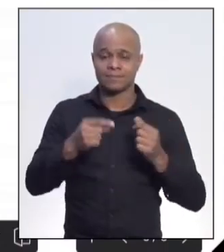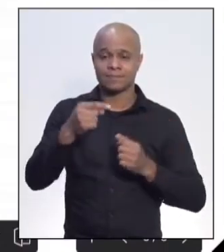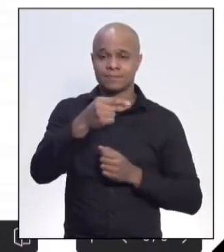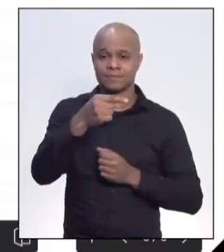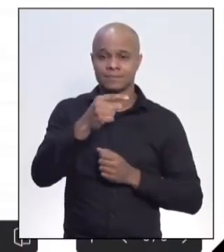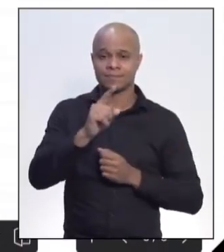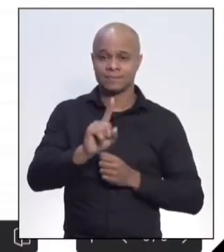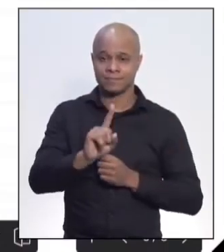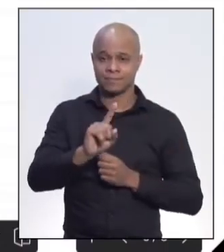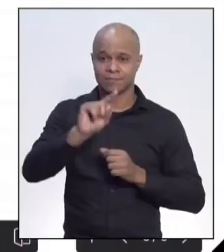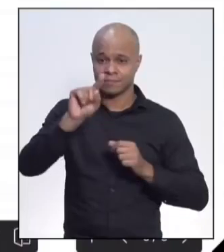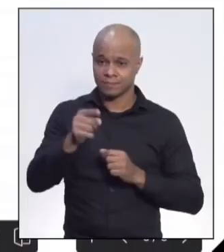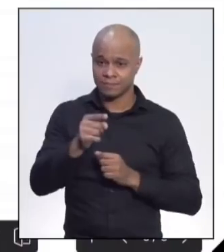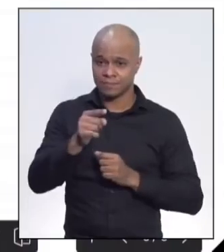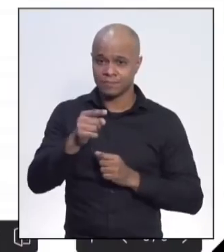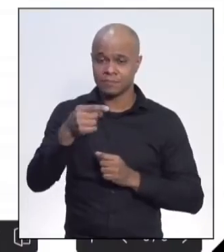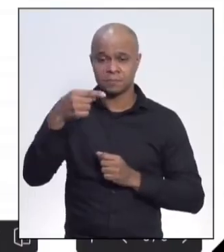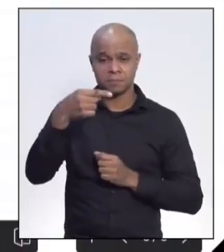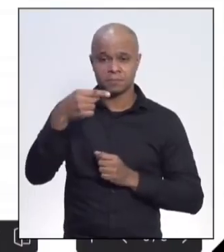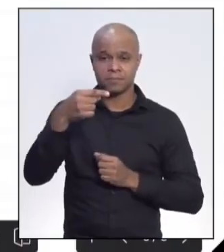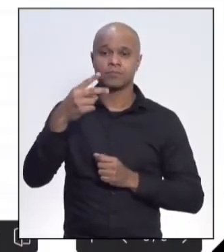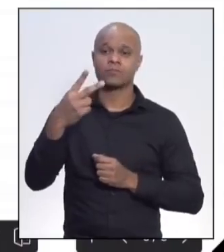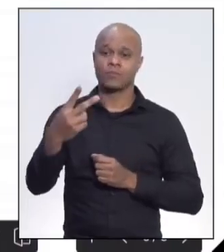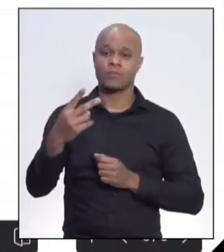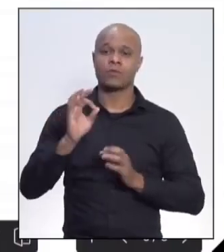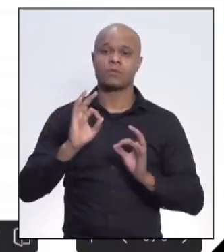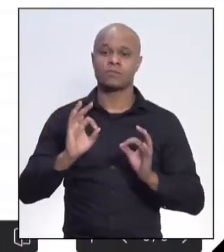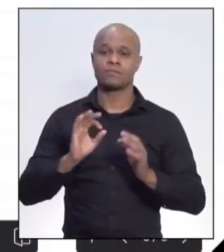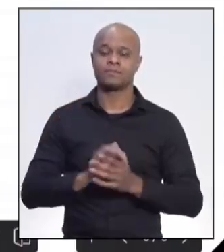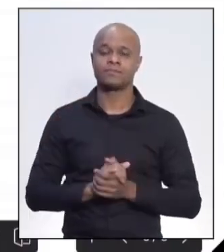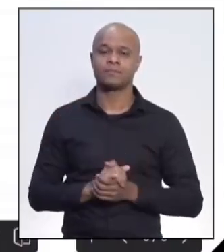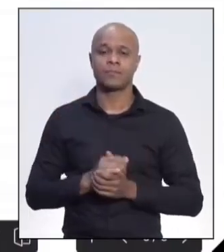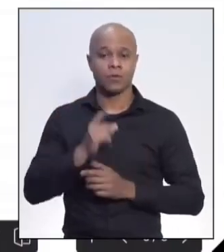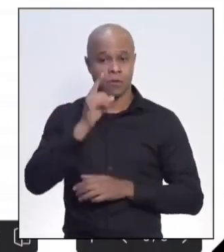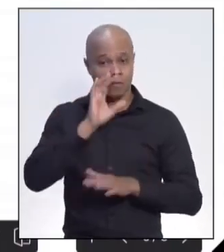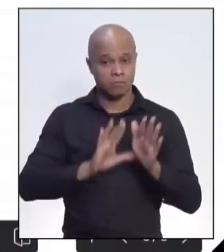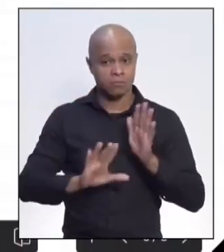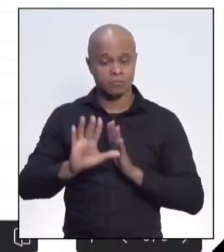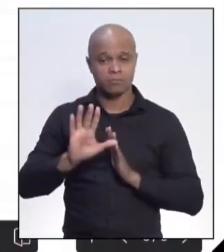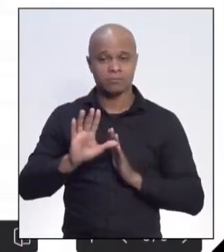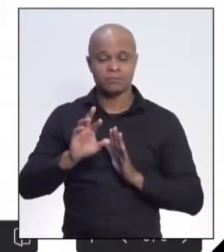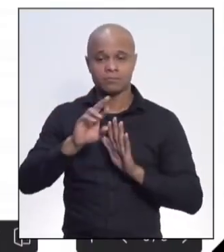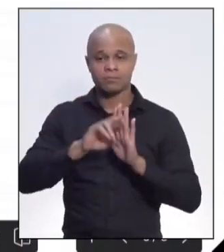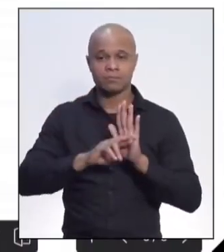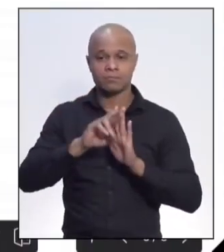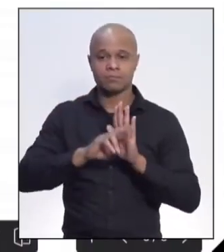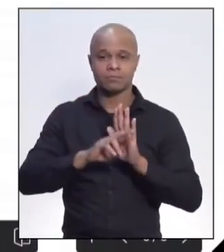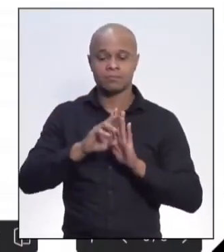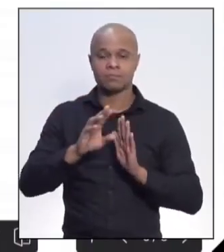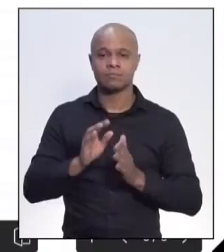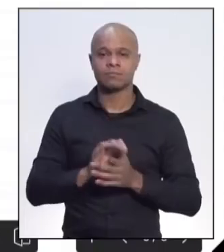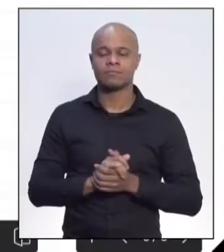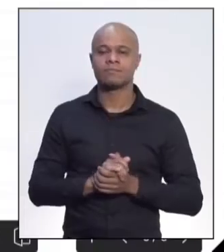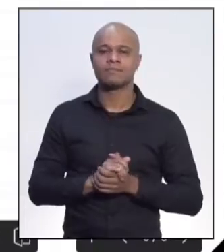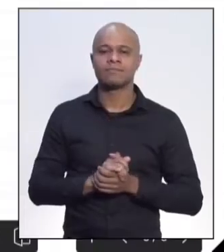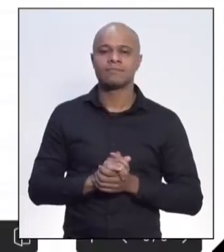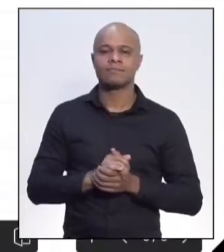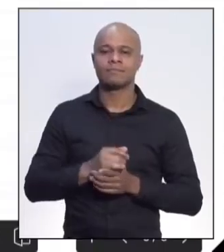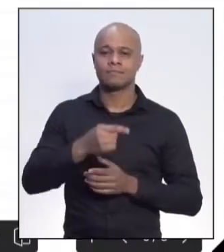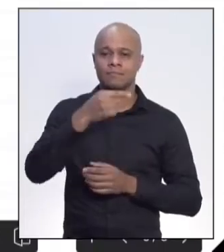1, menos o 2. Cuidado com a regra de sinal. Menos com